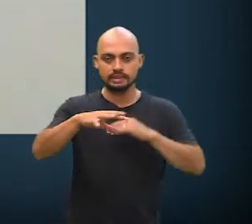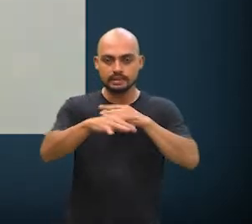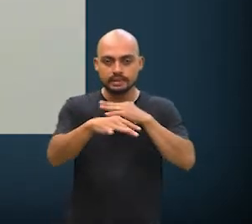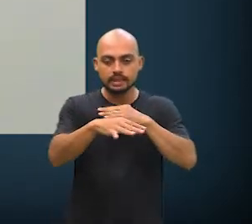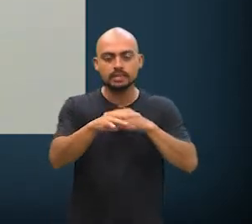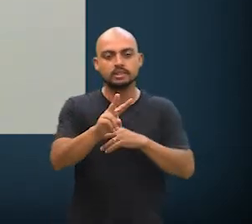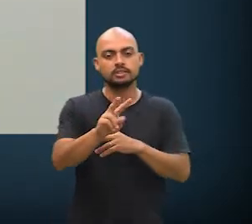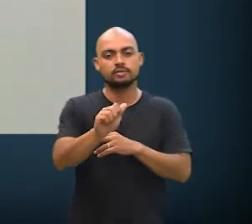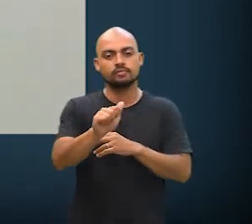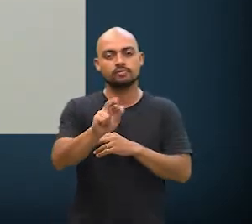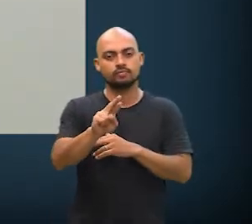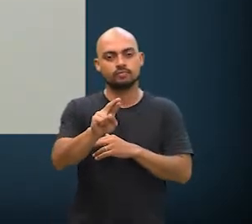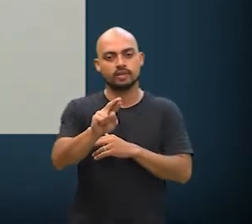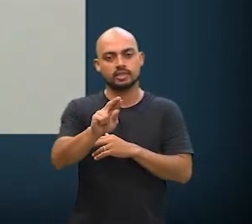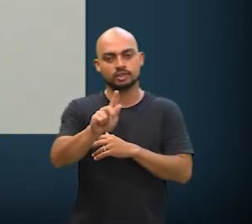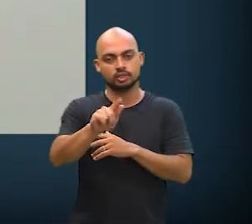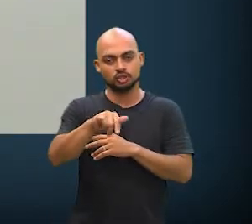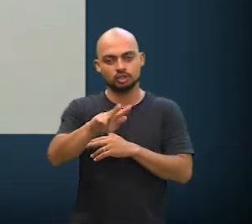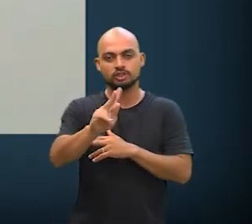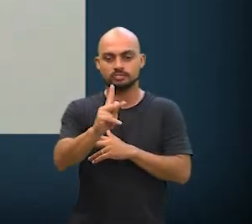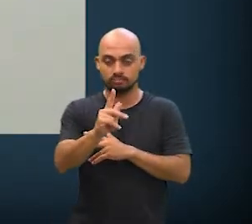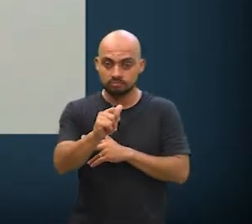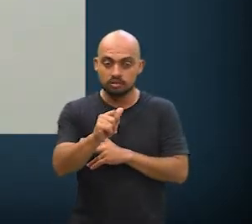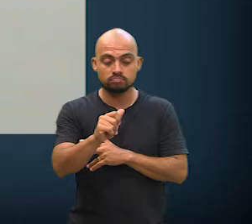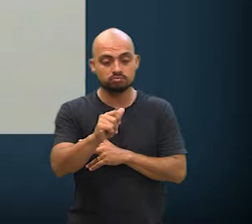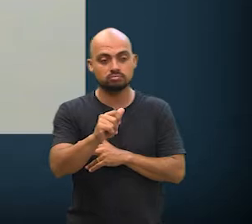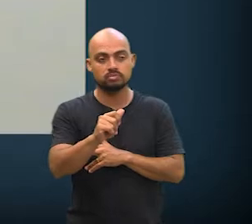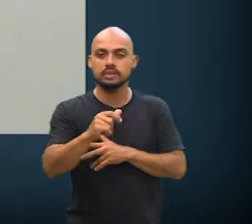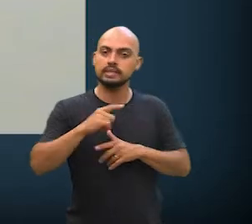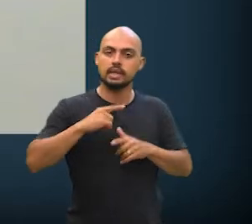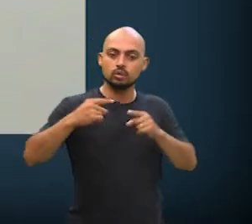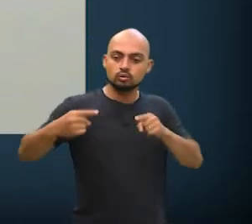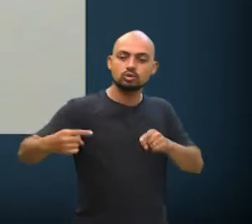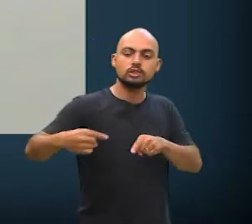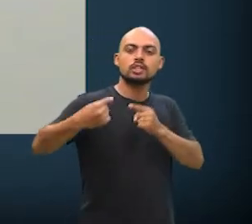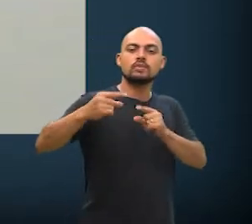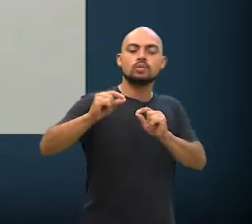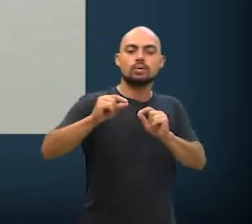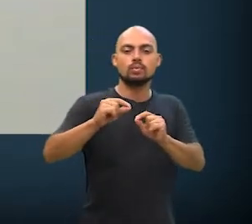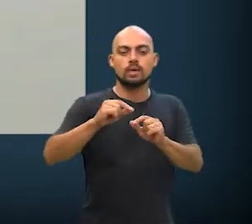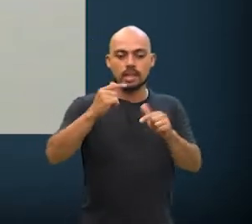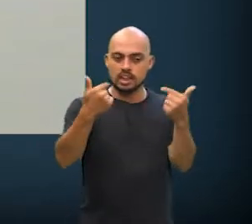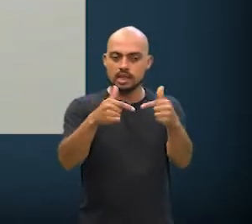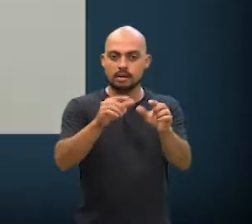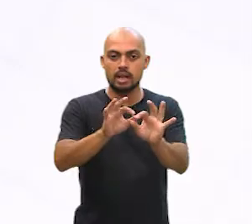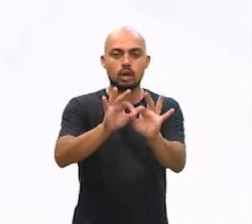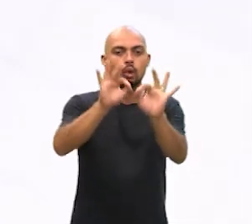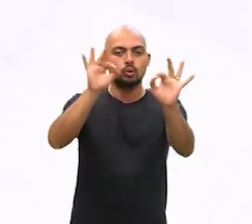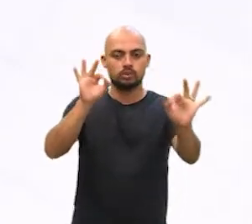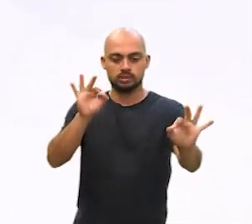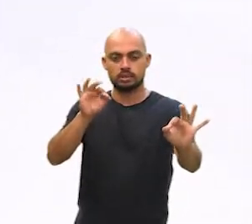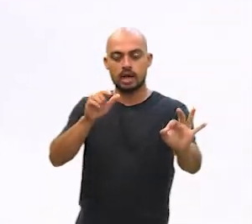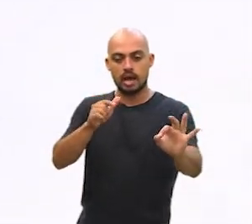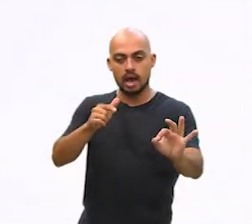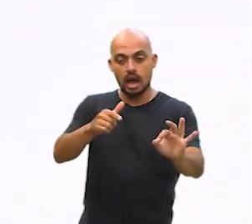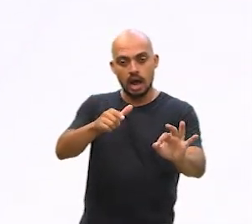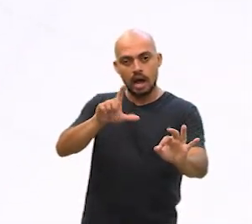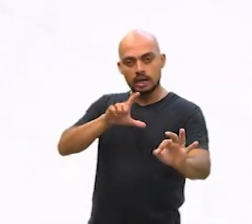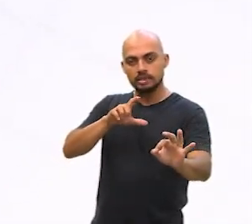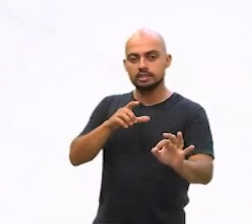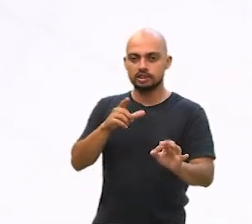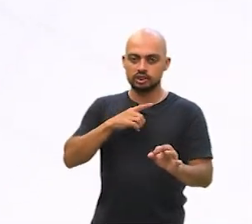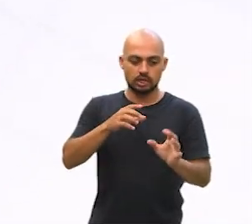aqui. A gente teve até um desafio de fazer o trabalho remoto, porque antes parte do time estava aqui em Varginha e parte